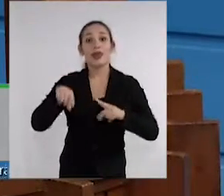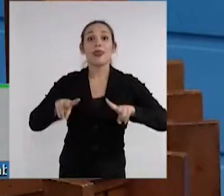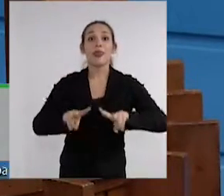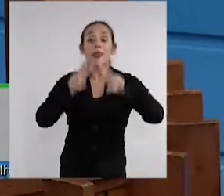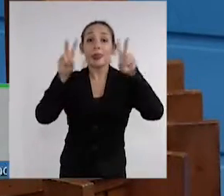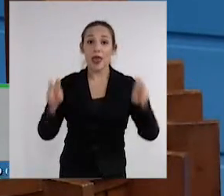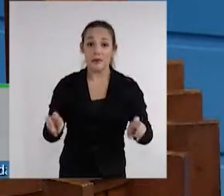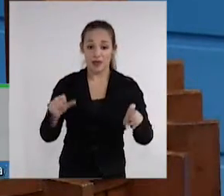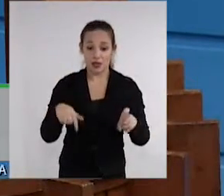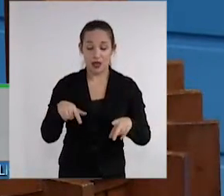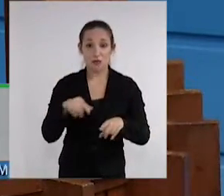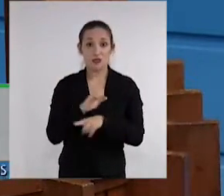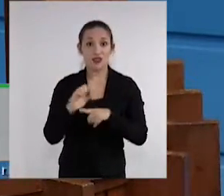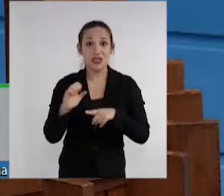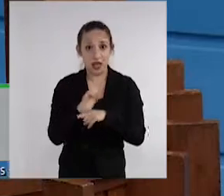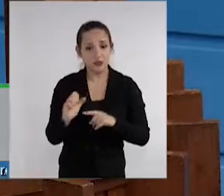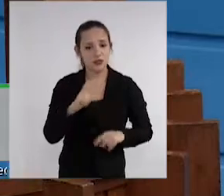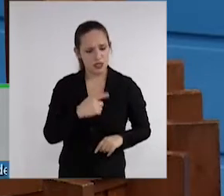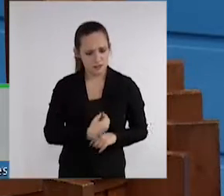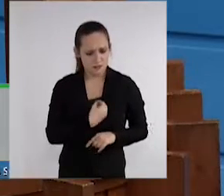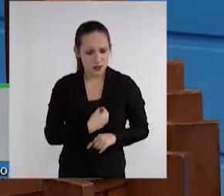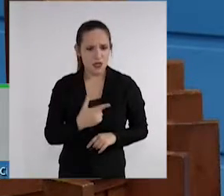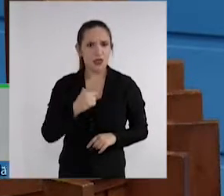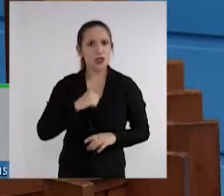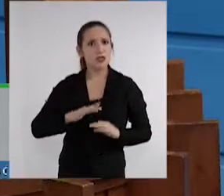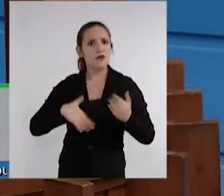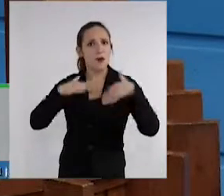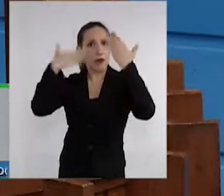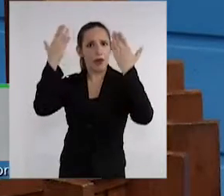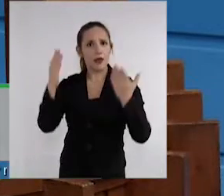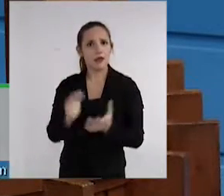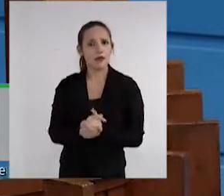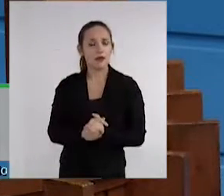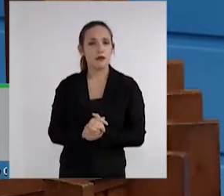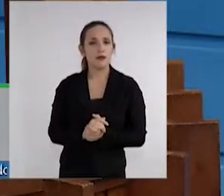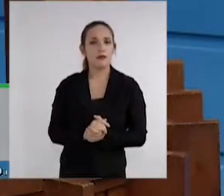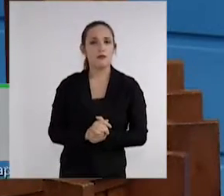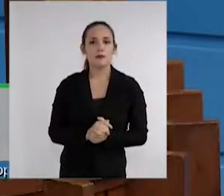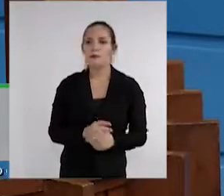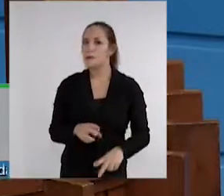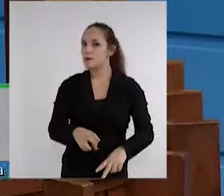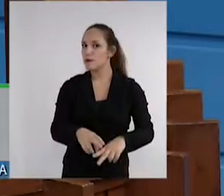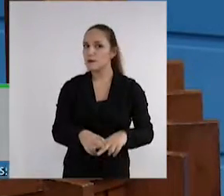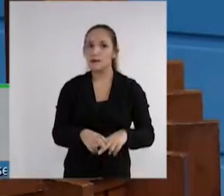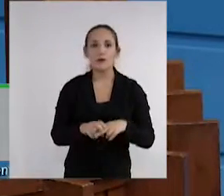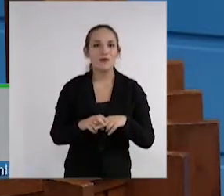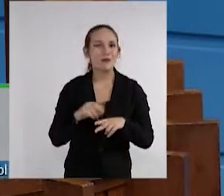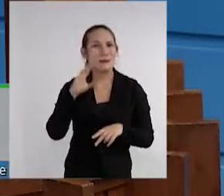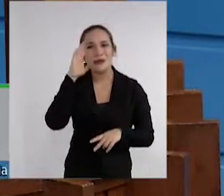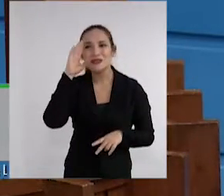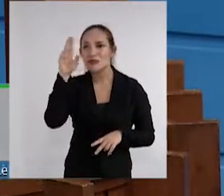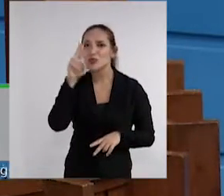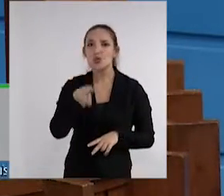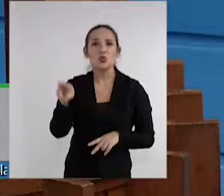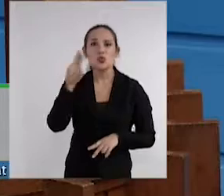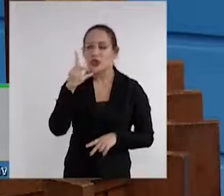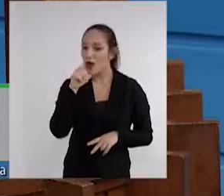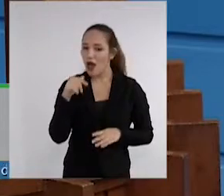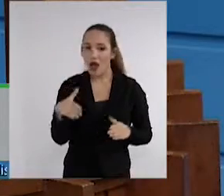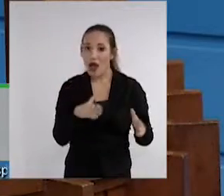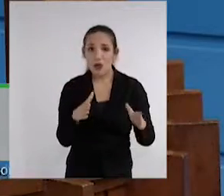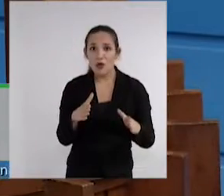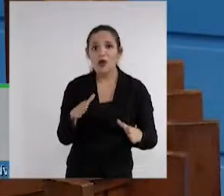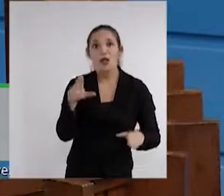um estado que vive, que tem a sua economia, o seu desenvolvimento fincado principalmente na utilização dos recursos hídricos e